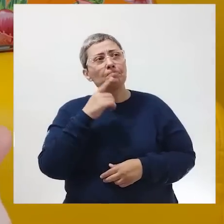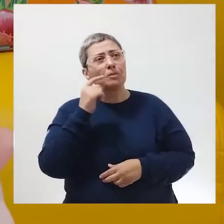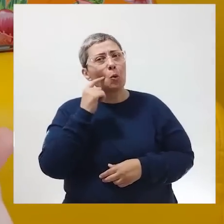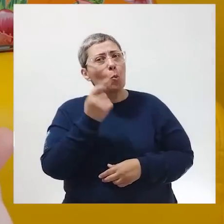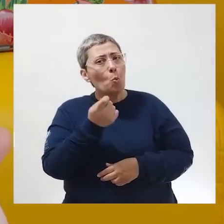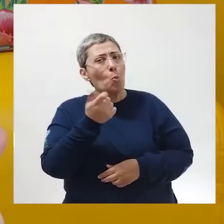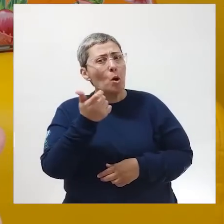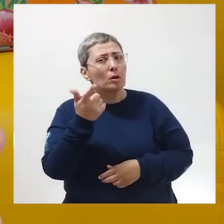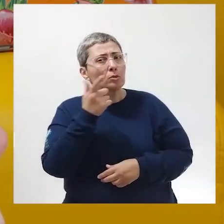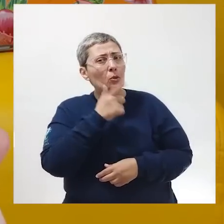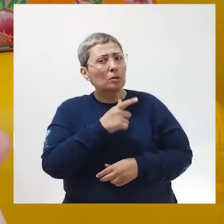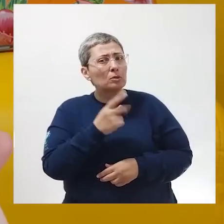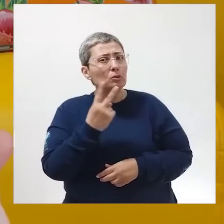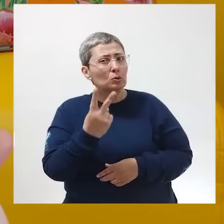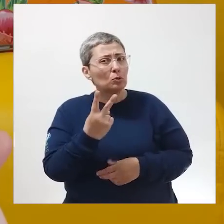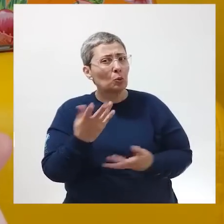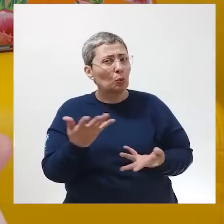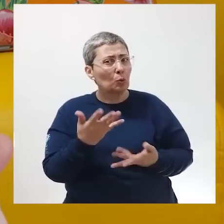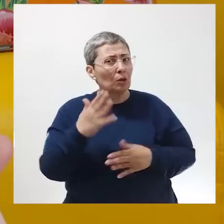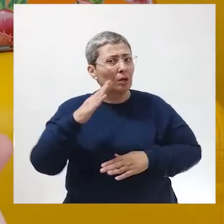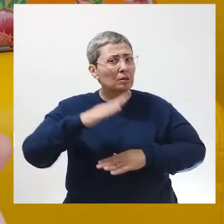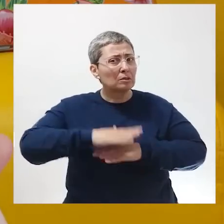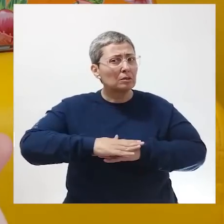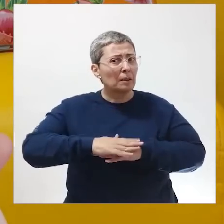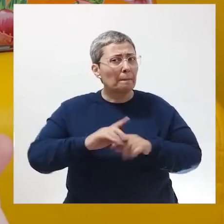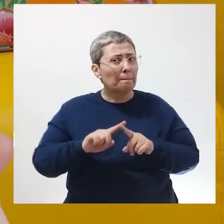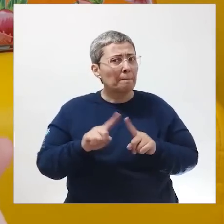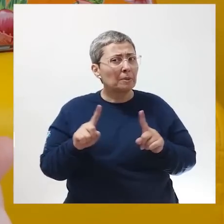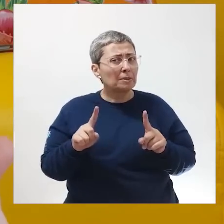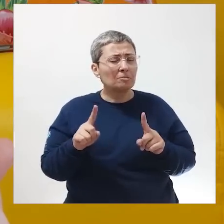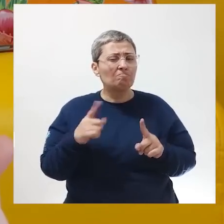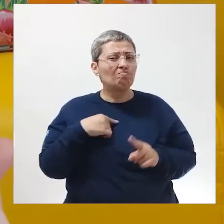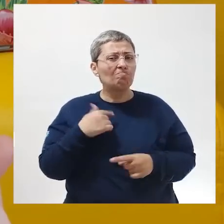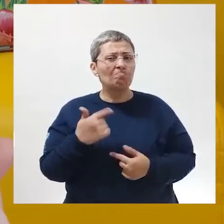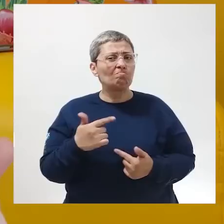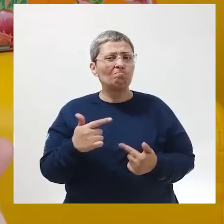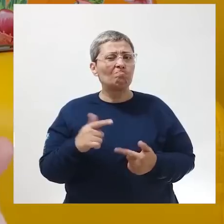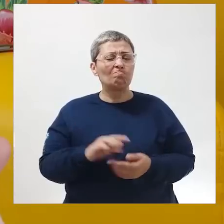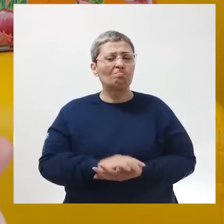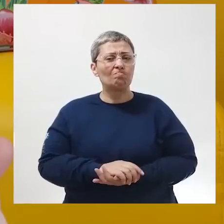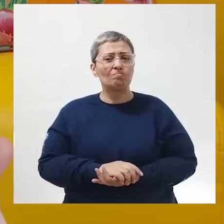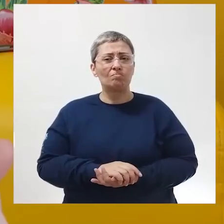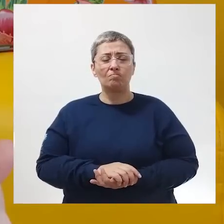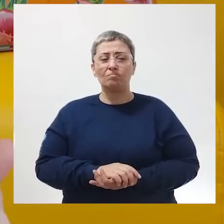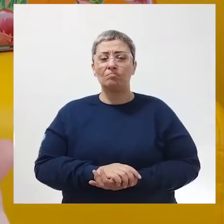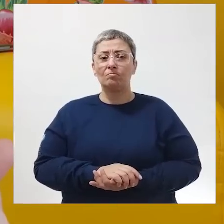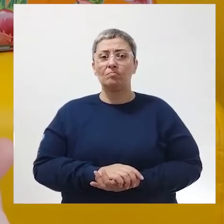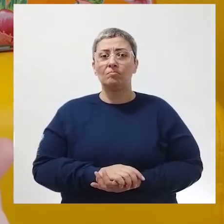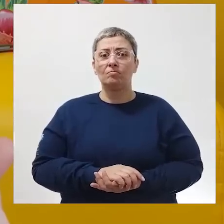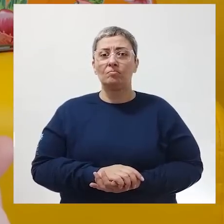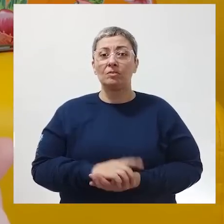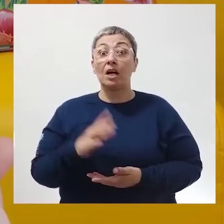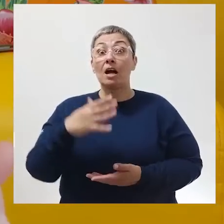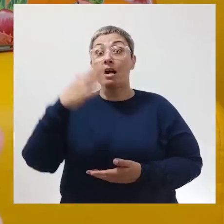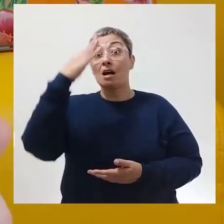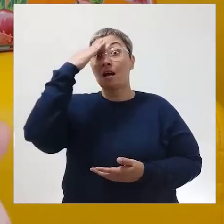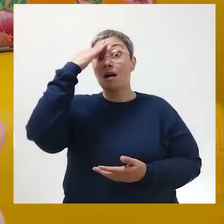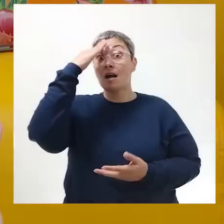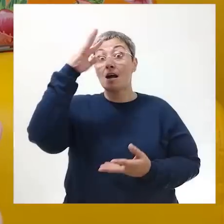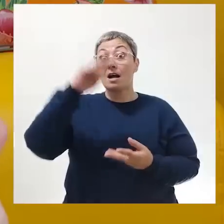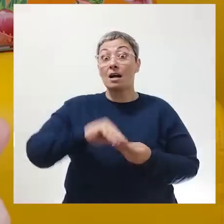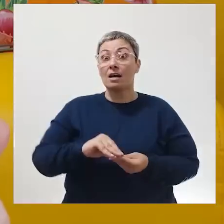Sabe que quase conseguimos um par hoje à tarde? Mas não tem, não.